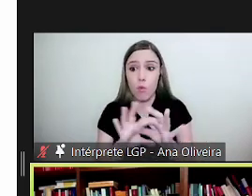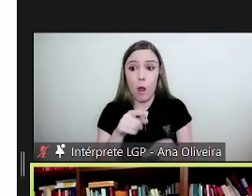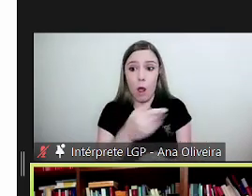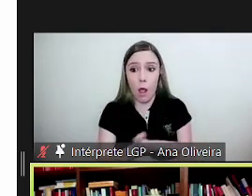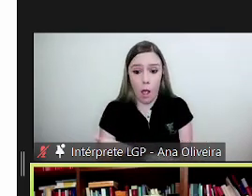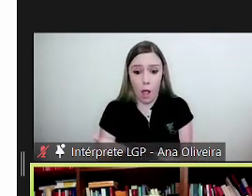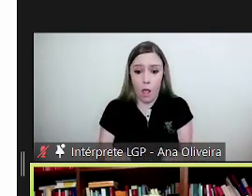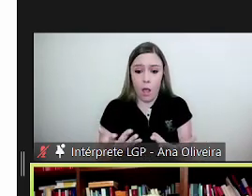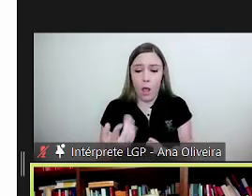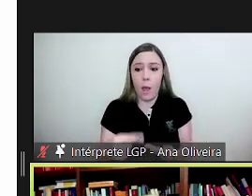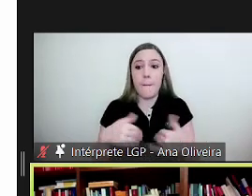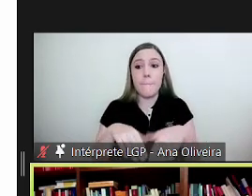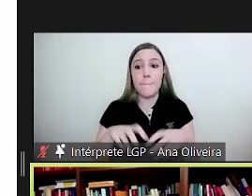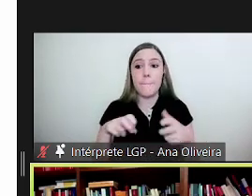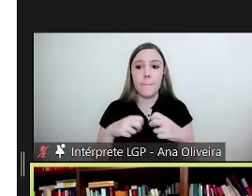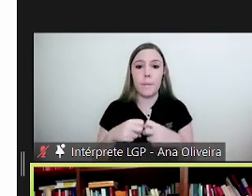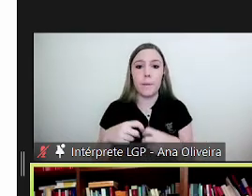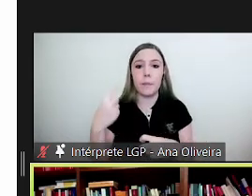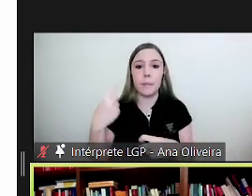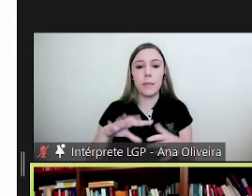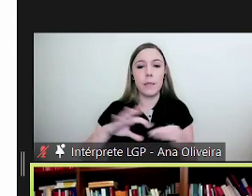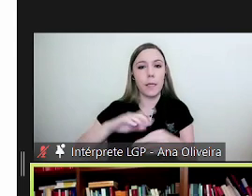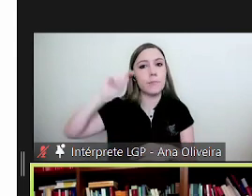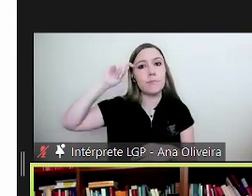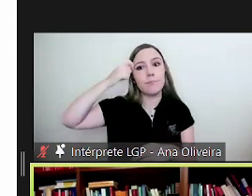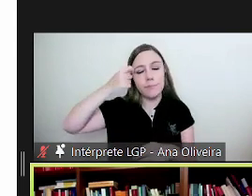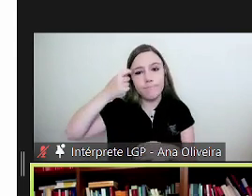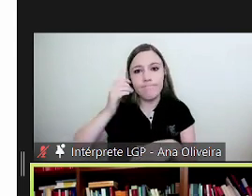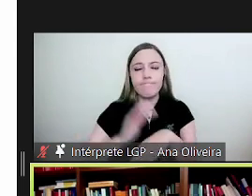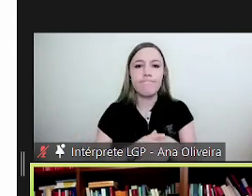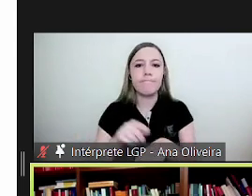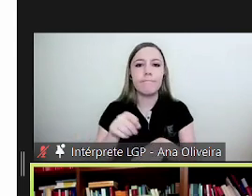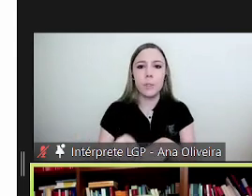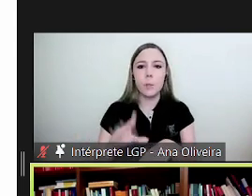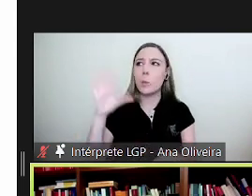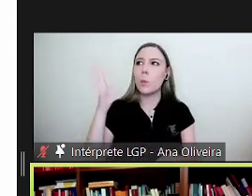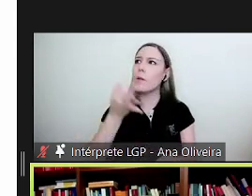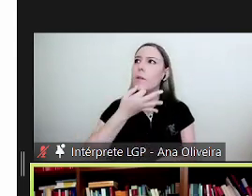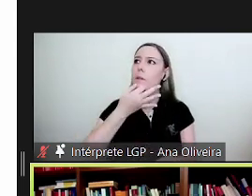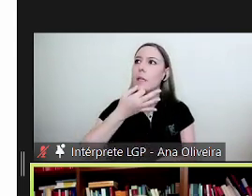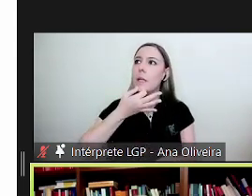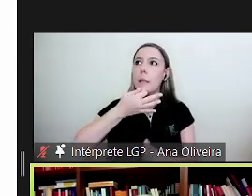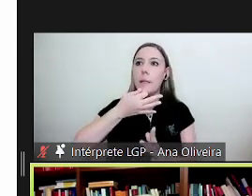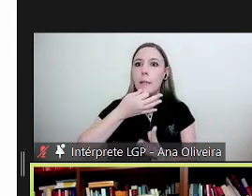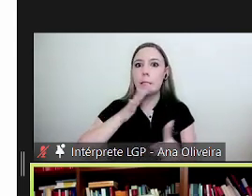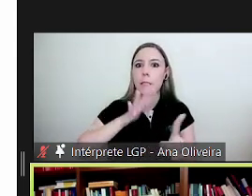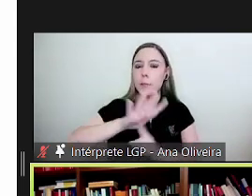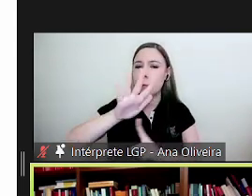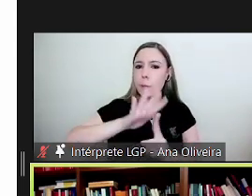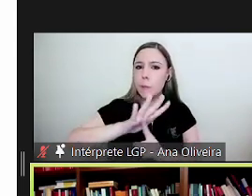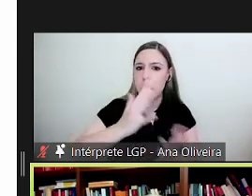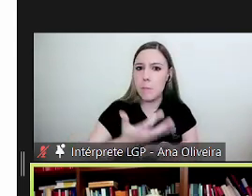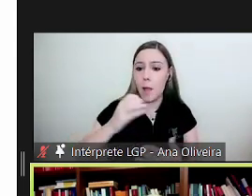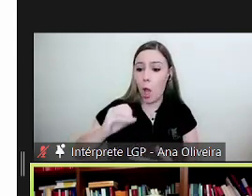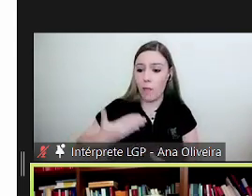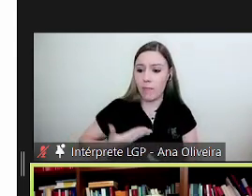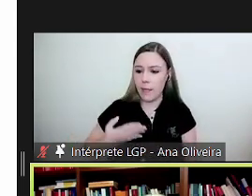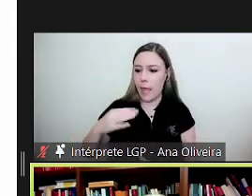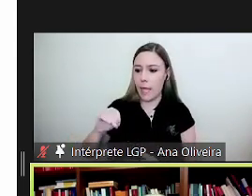vem aqui o problema dos riscos e, portanto, quando me falam em impacto dos